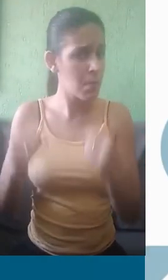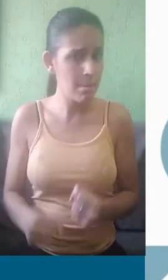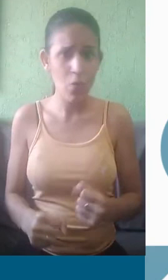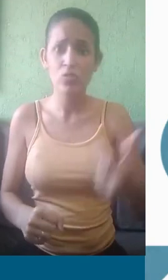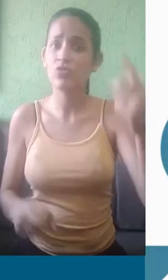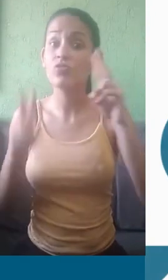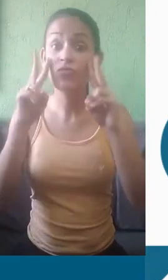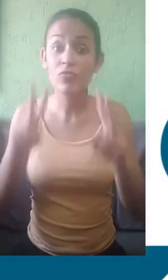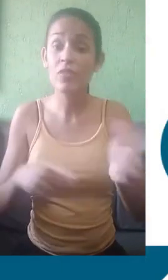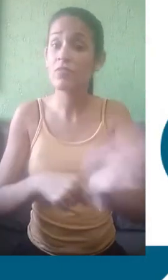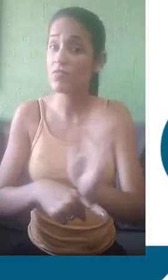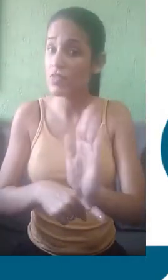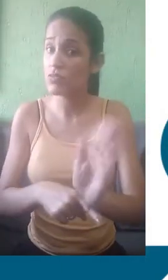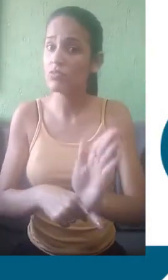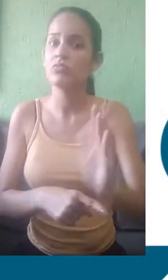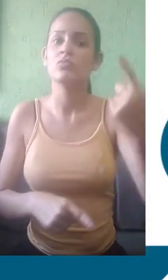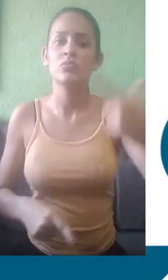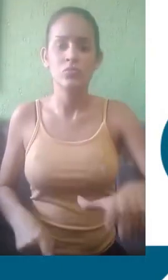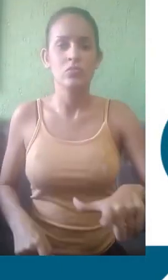passo a passo aqui. aí